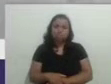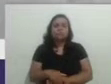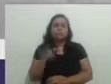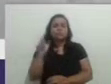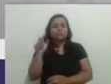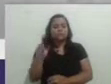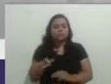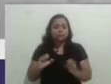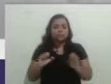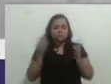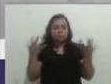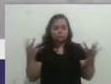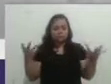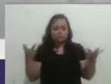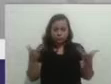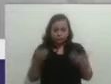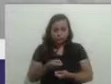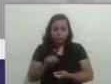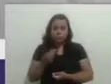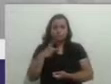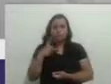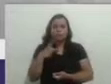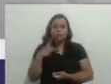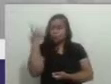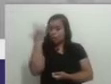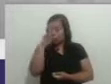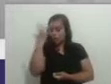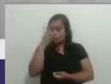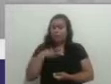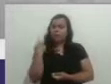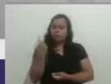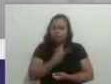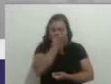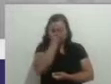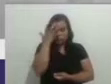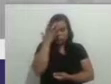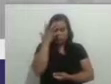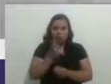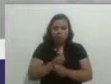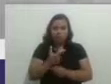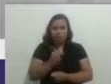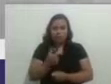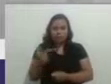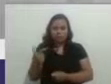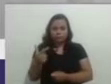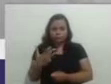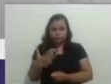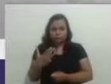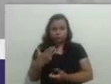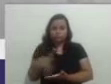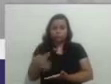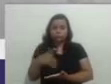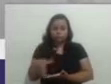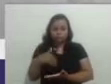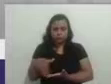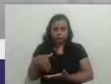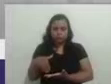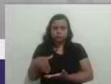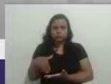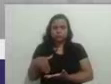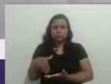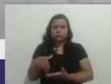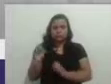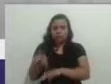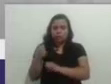legal que foi o carnaval da nossa gente 2023 ali no espaço da secretaria de educação foi um evento muito